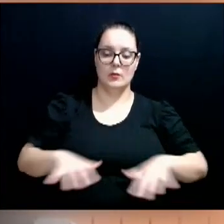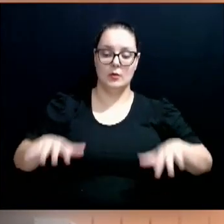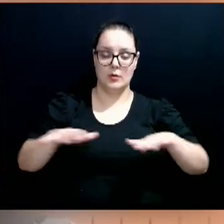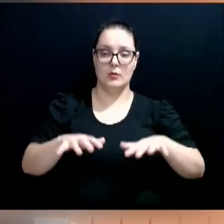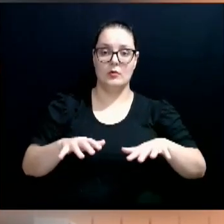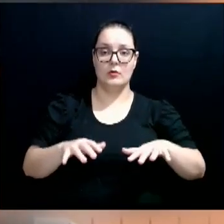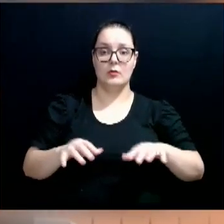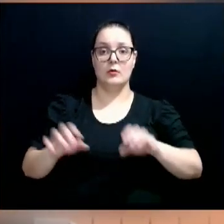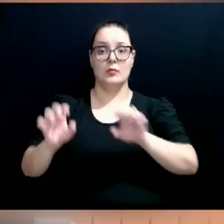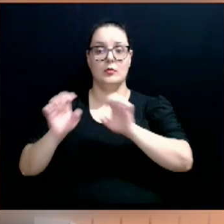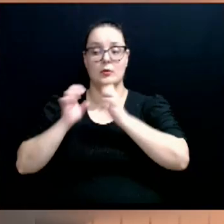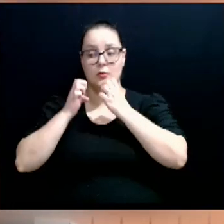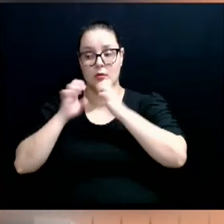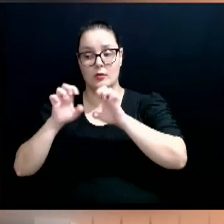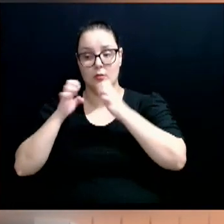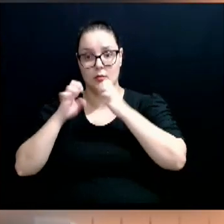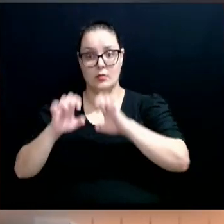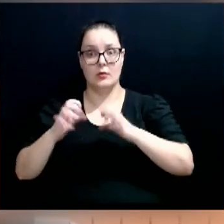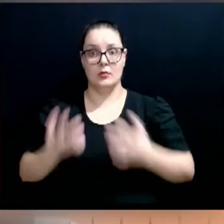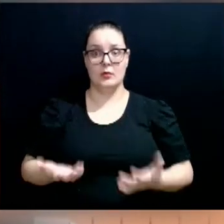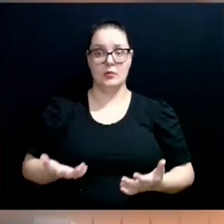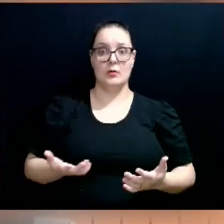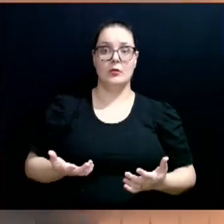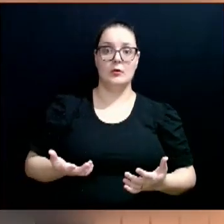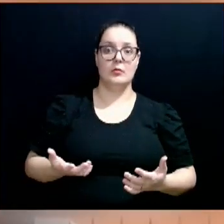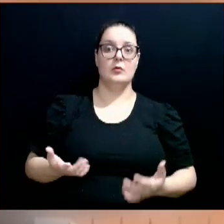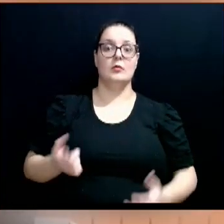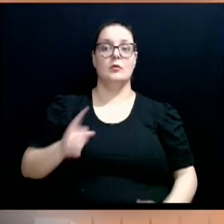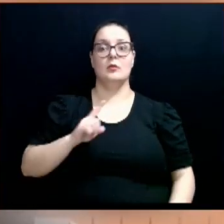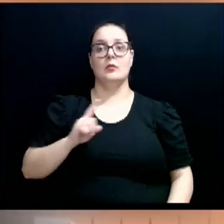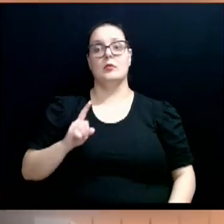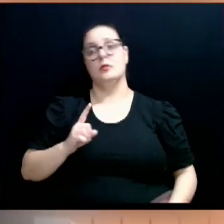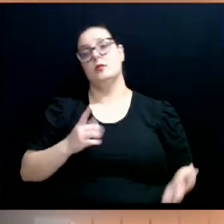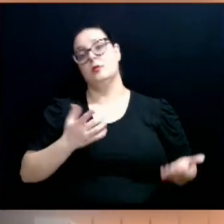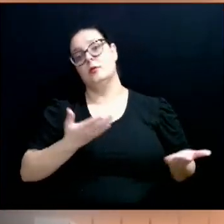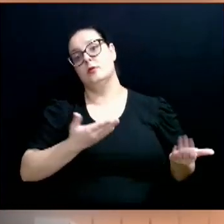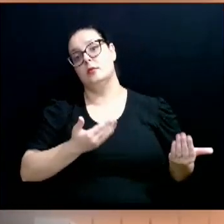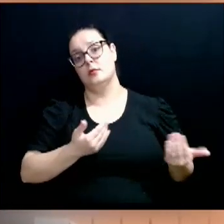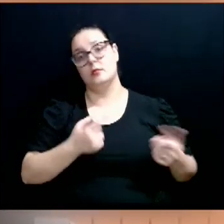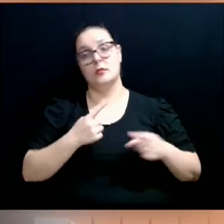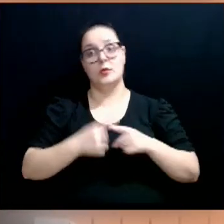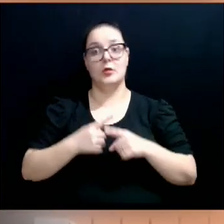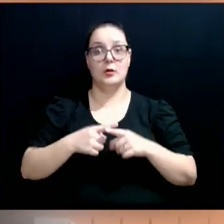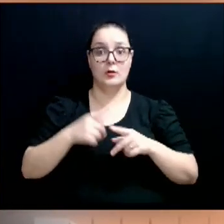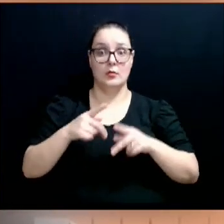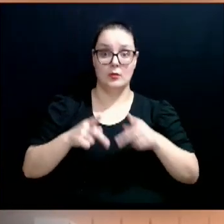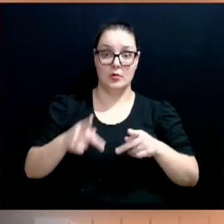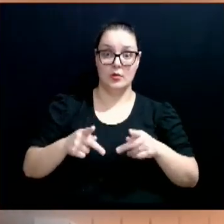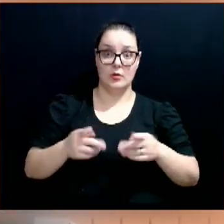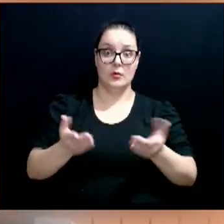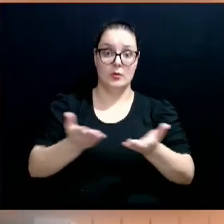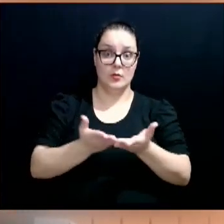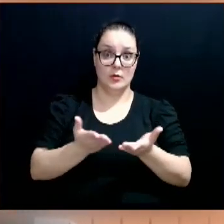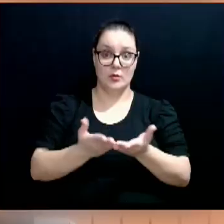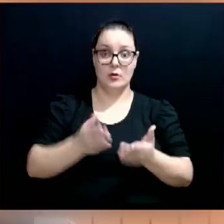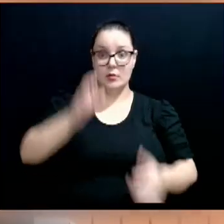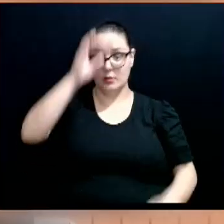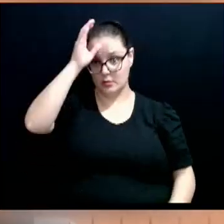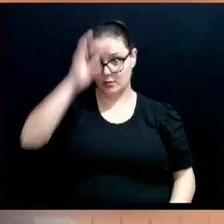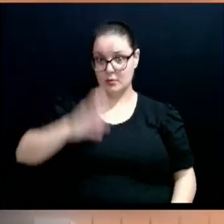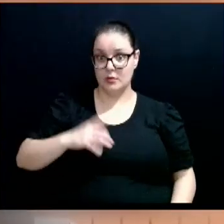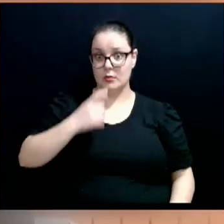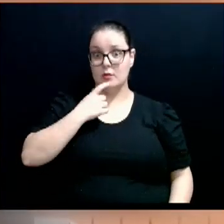não evangeliza mais, estatisticamente, a juventude, porque a população evangélica, inclusive a campineira, tem